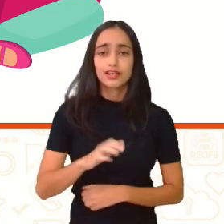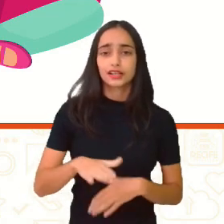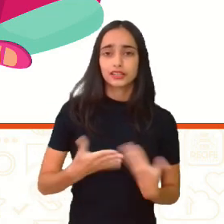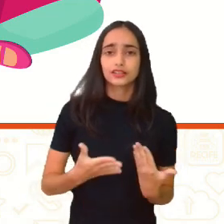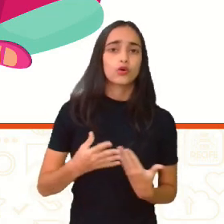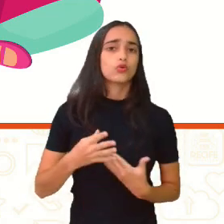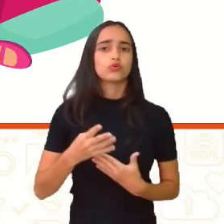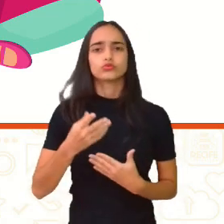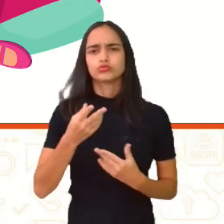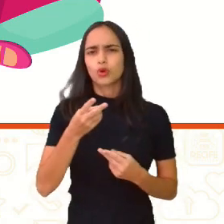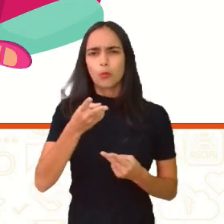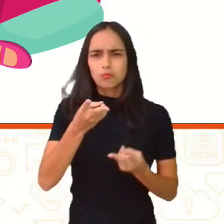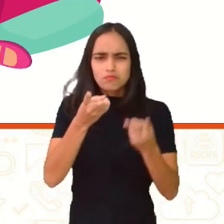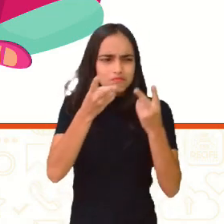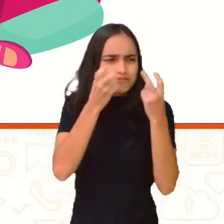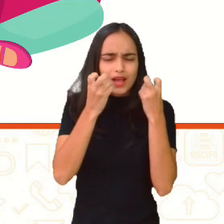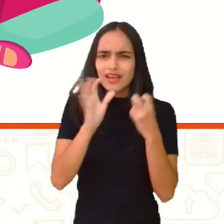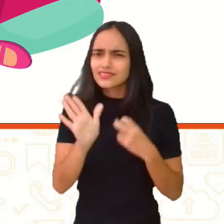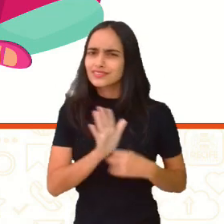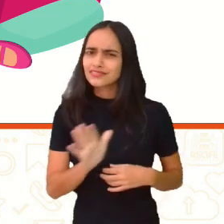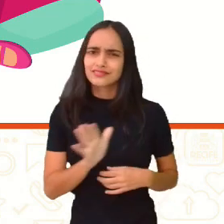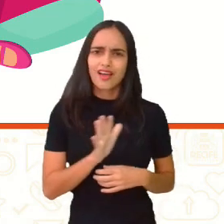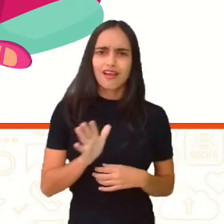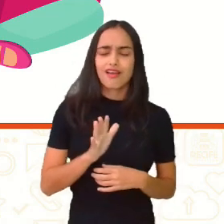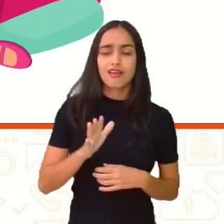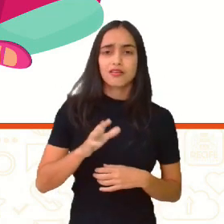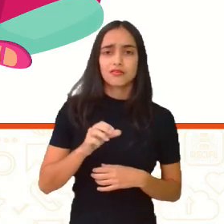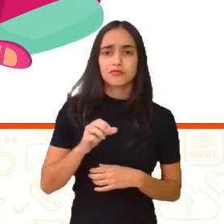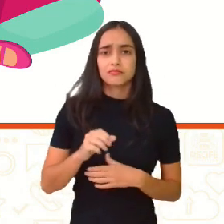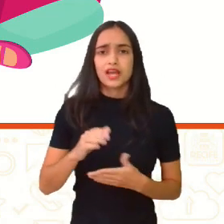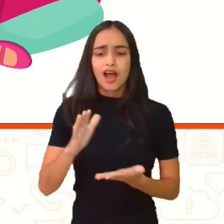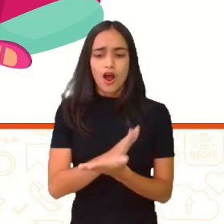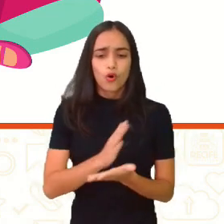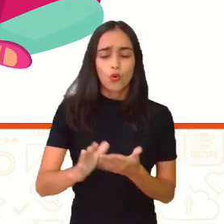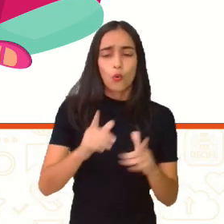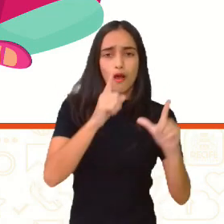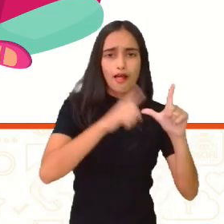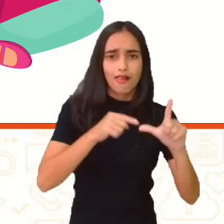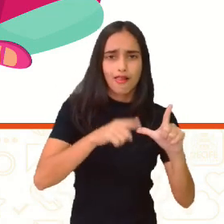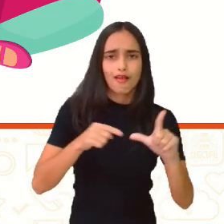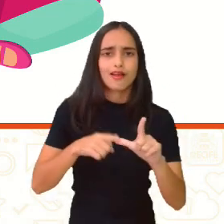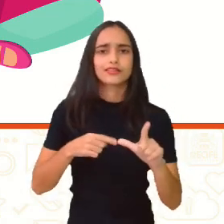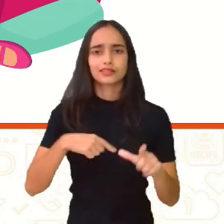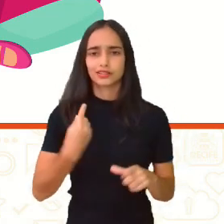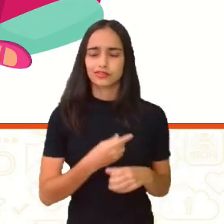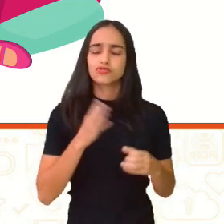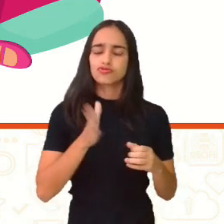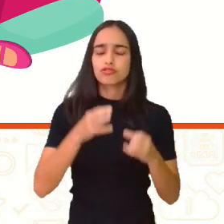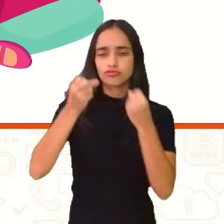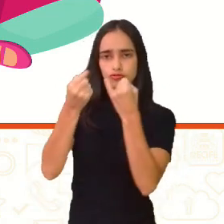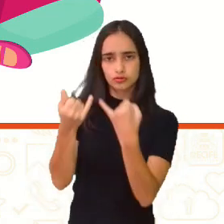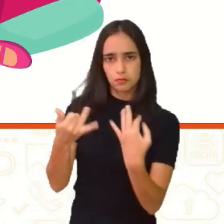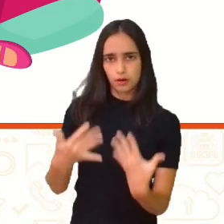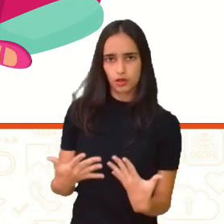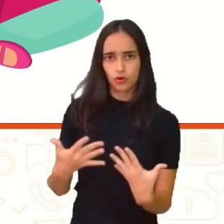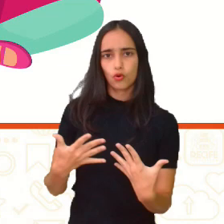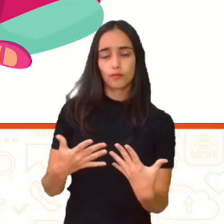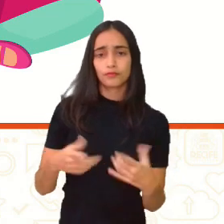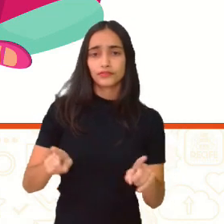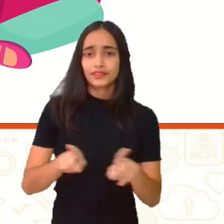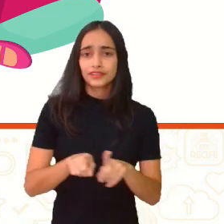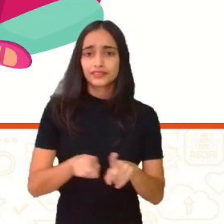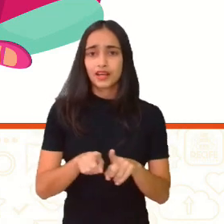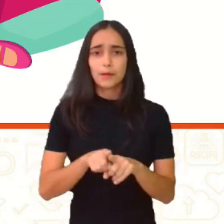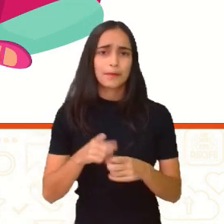ou ele tem dificuldade de reconhecer e de identificar determinadas letras, né, que a gente falou até agora, não associa grafema